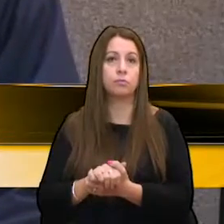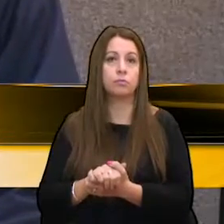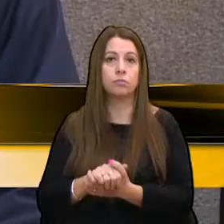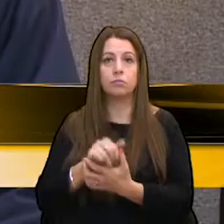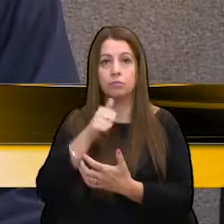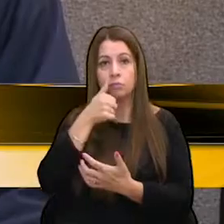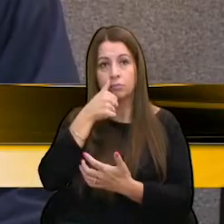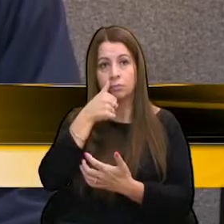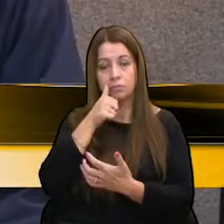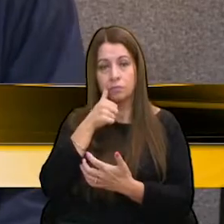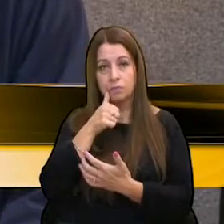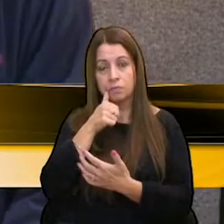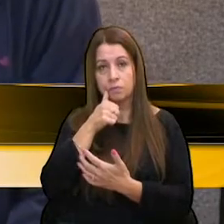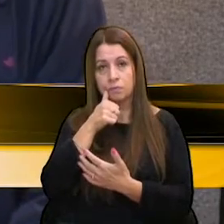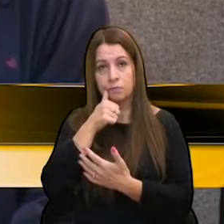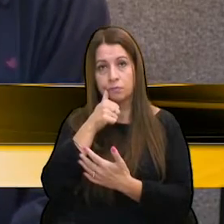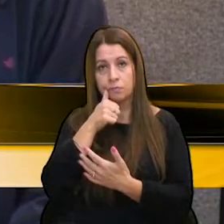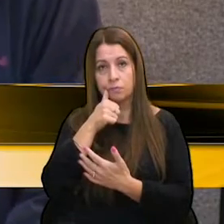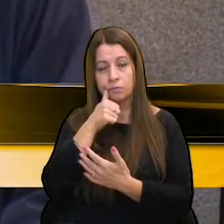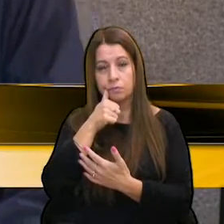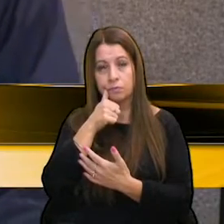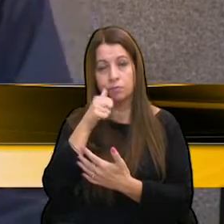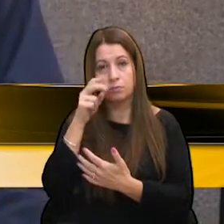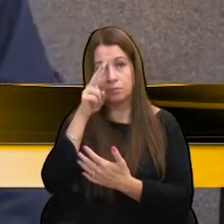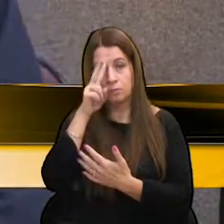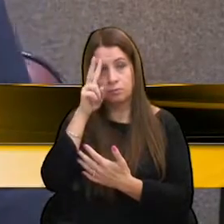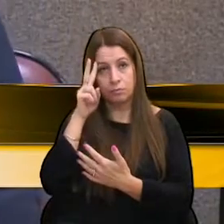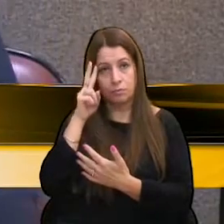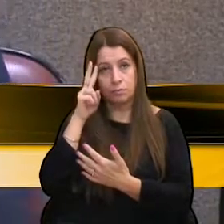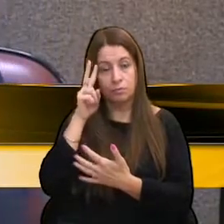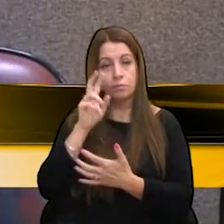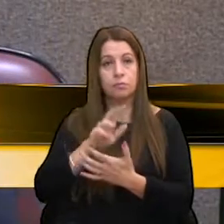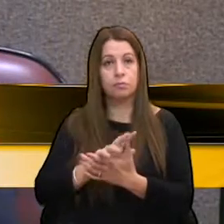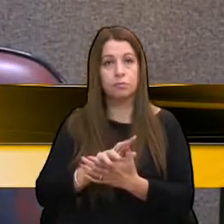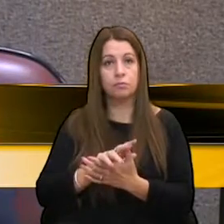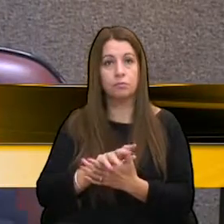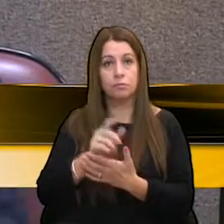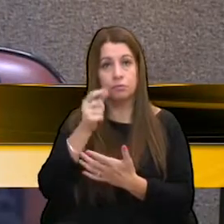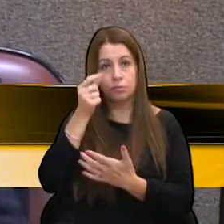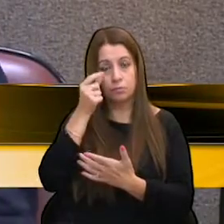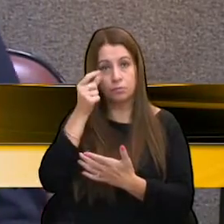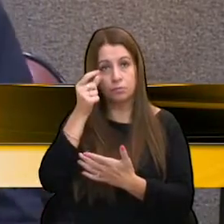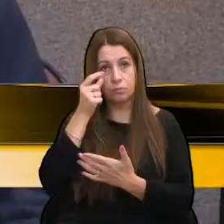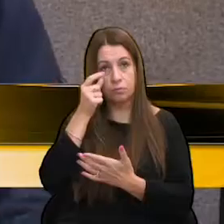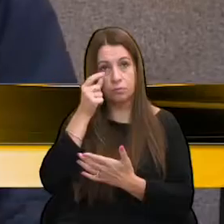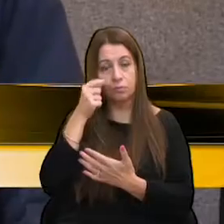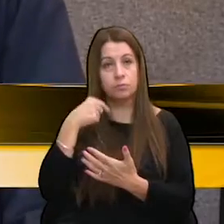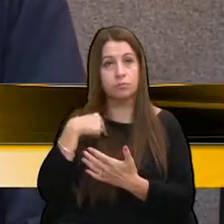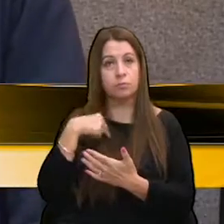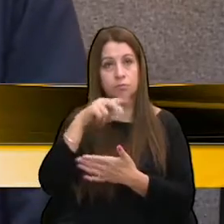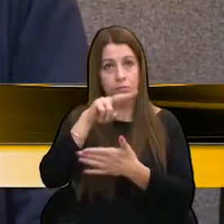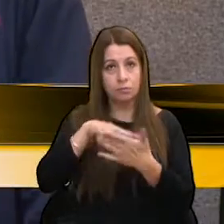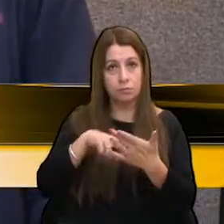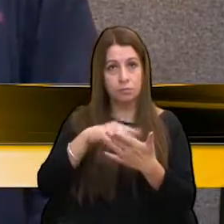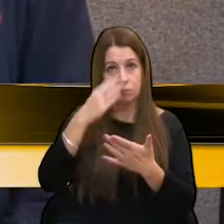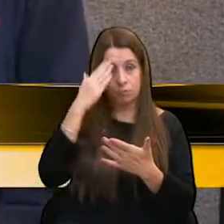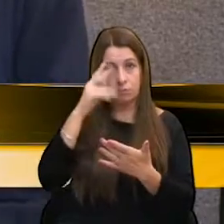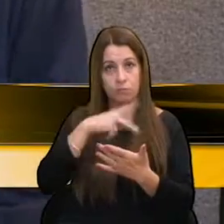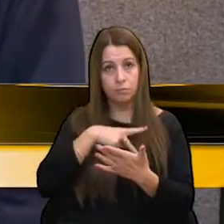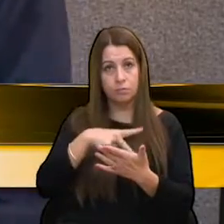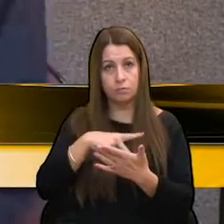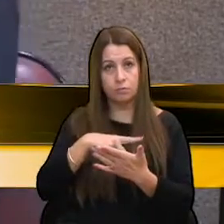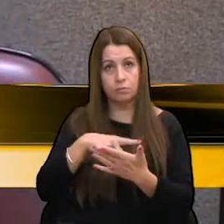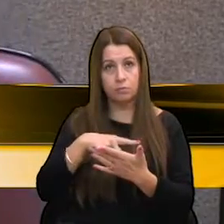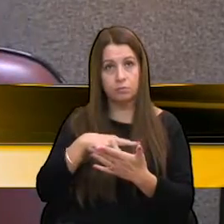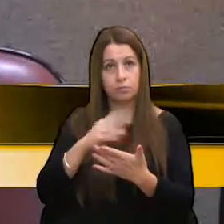vereadora Paula Iores, vereador Velocino João Ues e Paulo Fernando Périco, este o relator. Obrigado, senhor